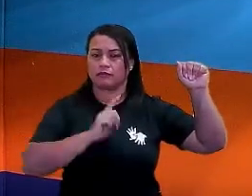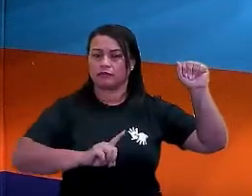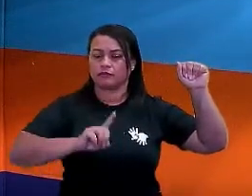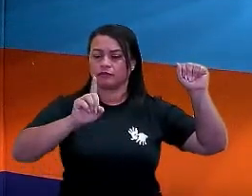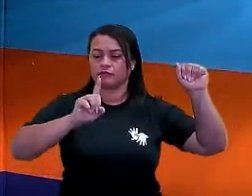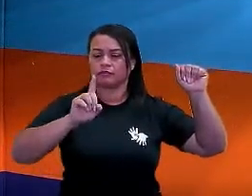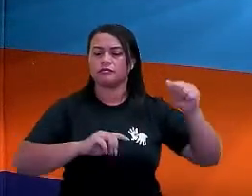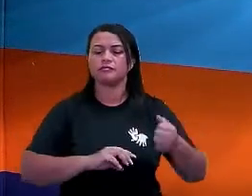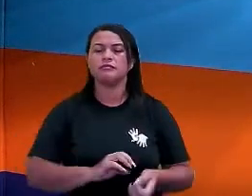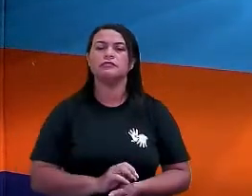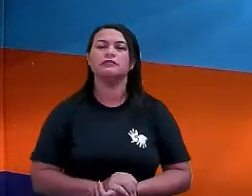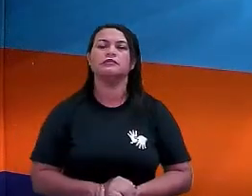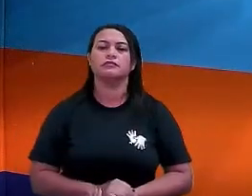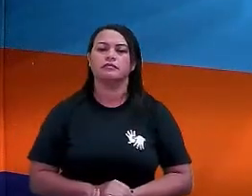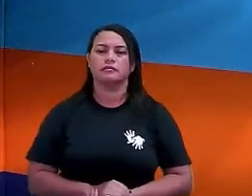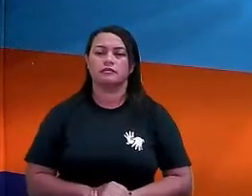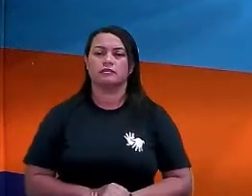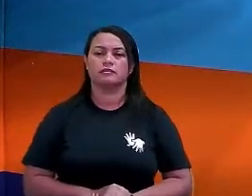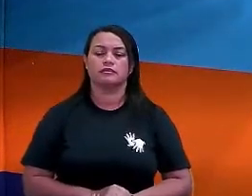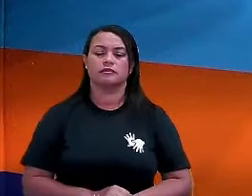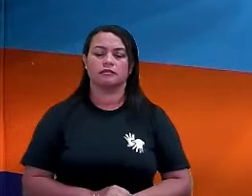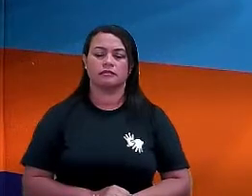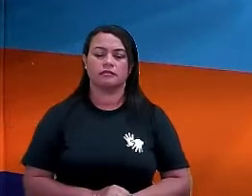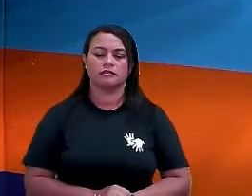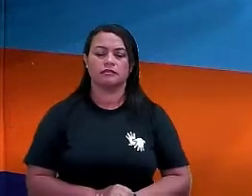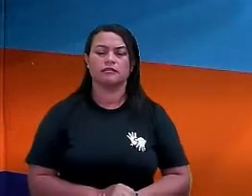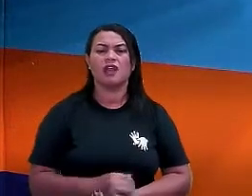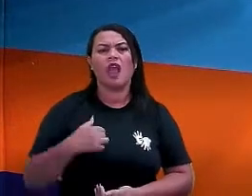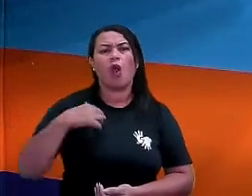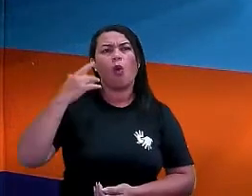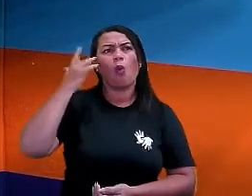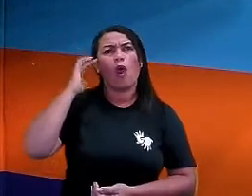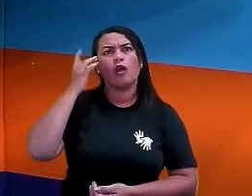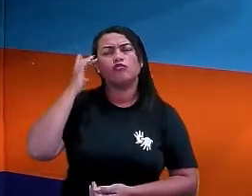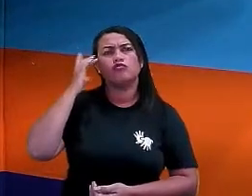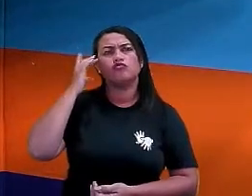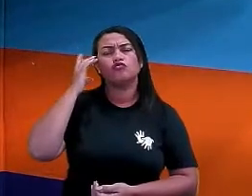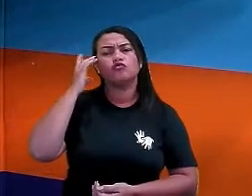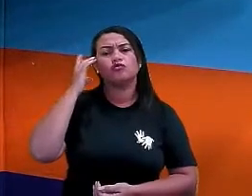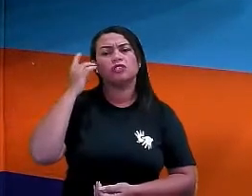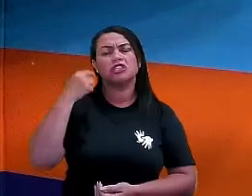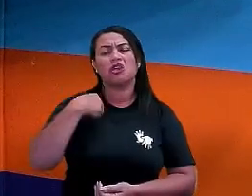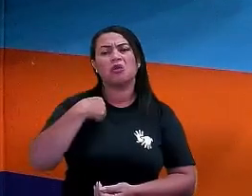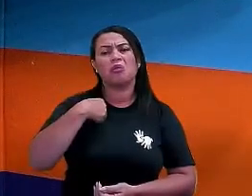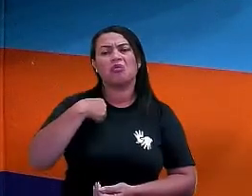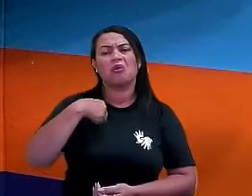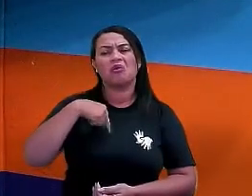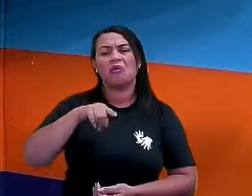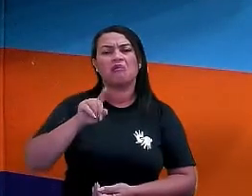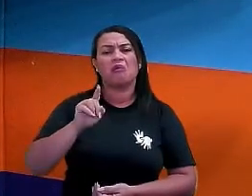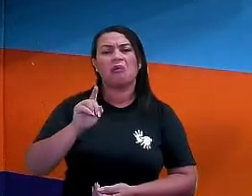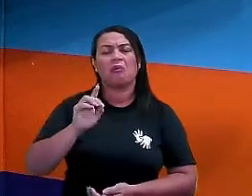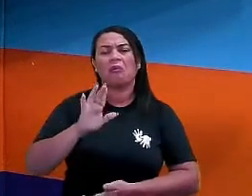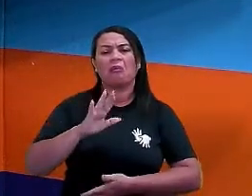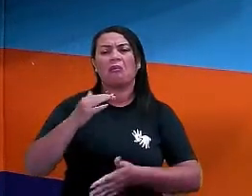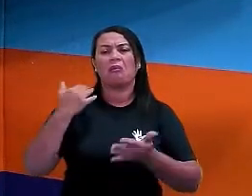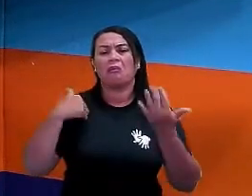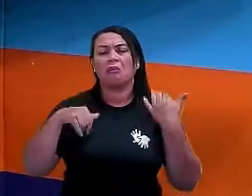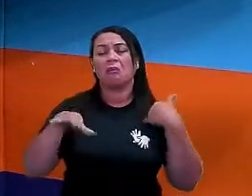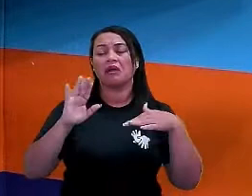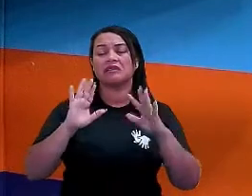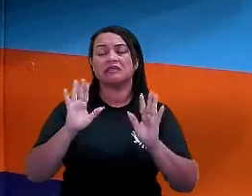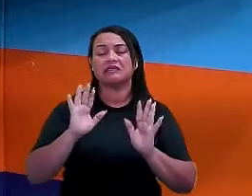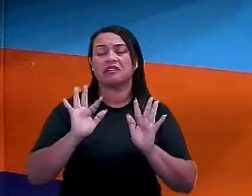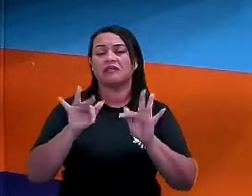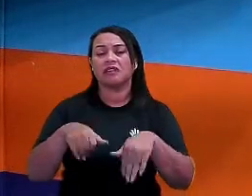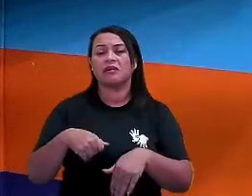I have a terrible headache. Eu acho que eu não vou, né, sair esse final de semana. Eu estou com uma terrível